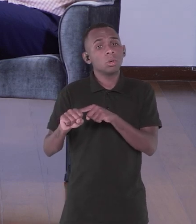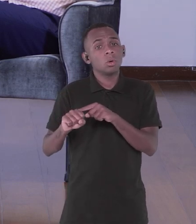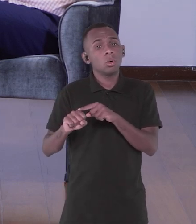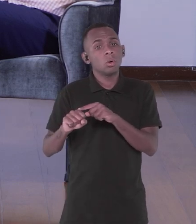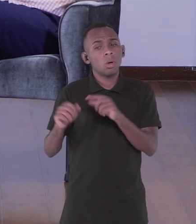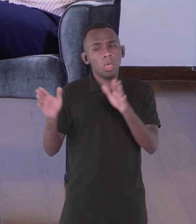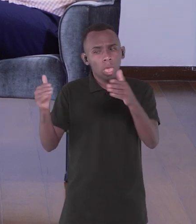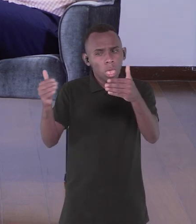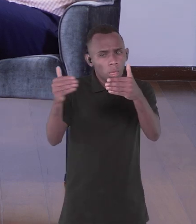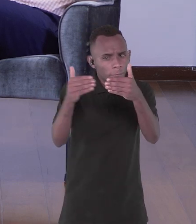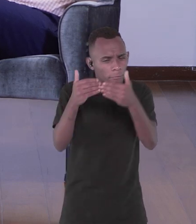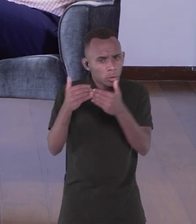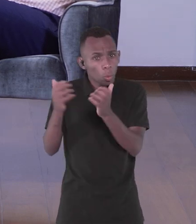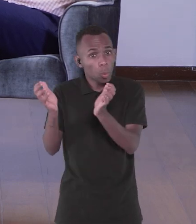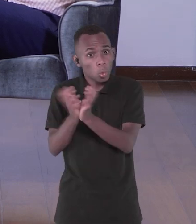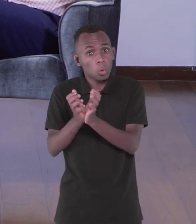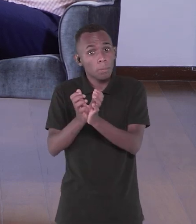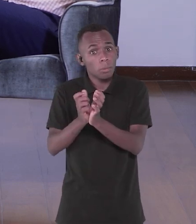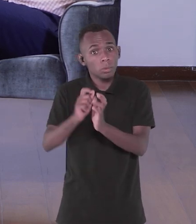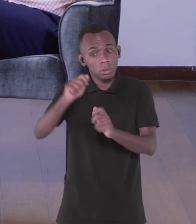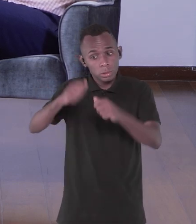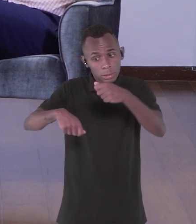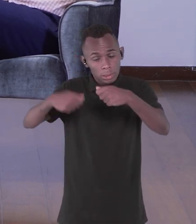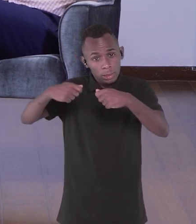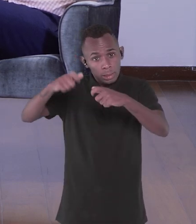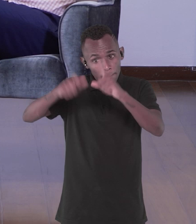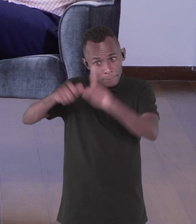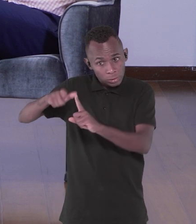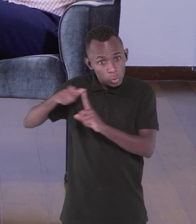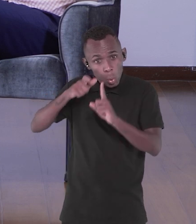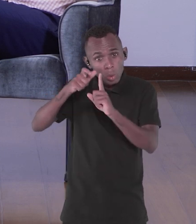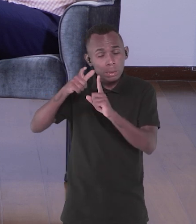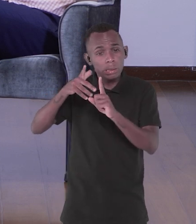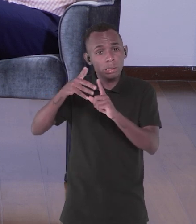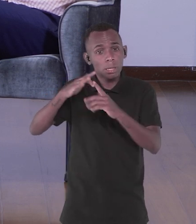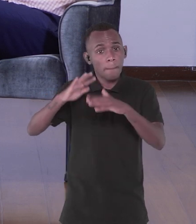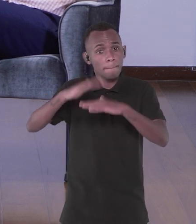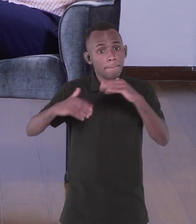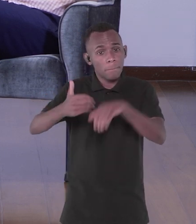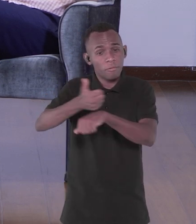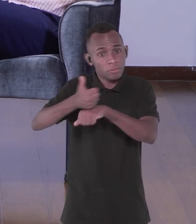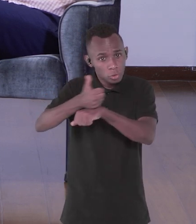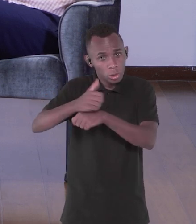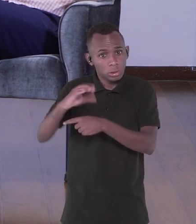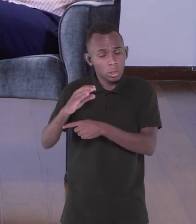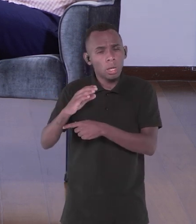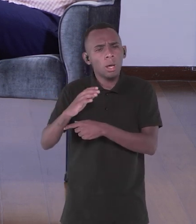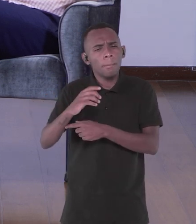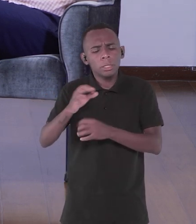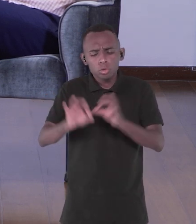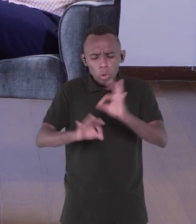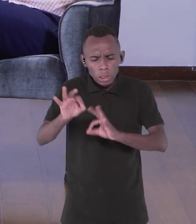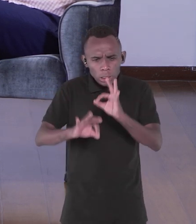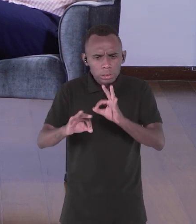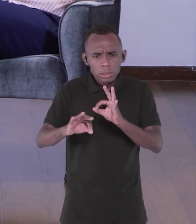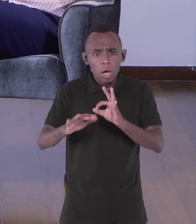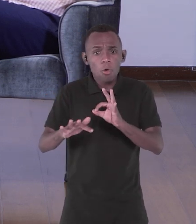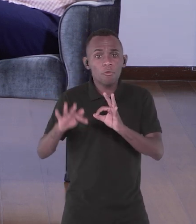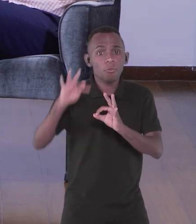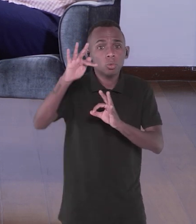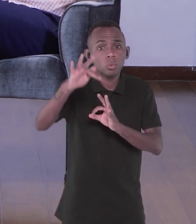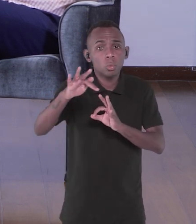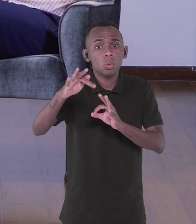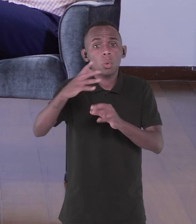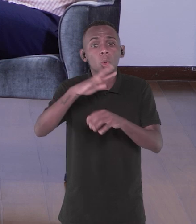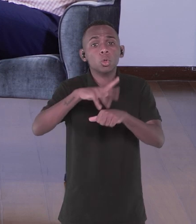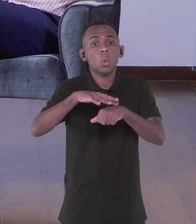reuniu vários cientistas para que eles desenhassem ameaças que o mundo poderia enfrentar em termos de